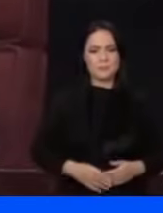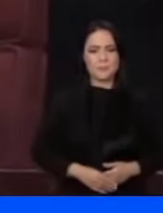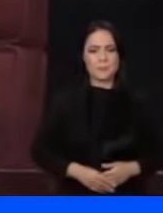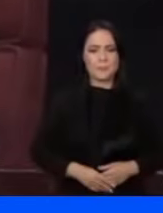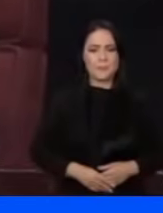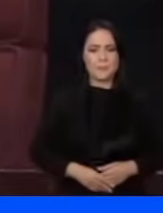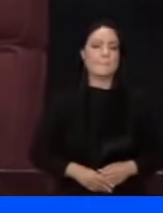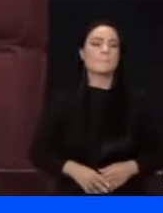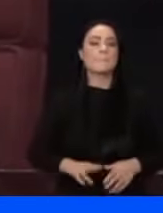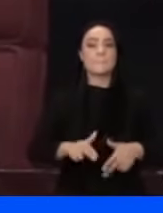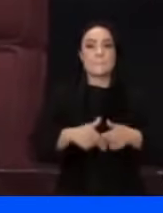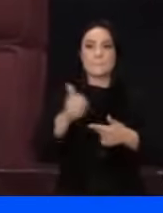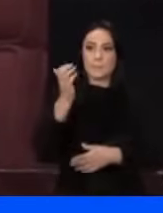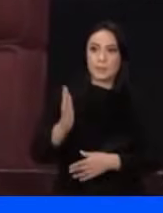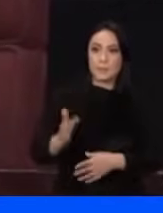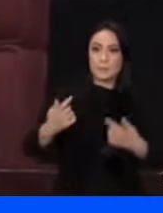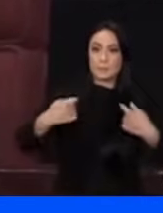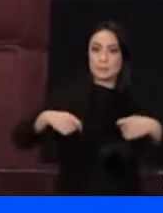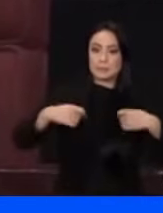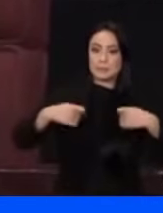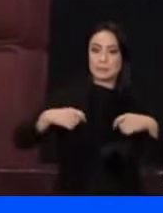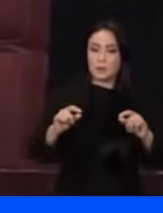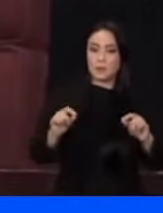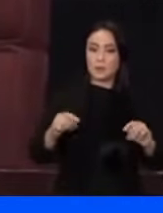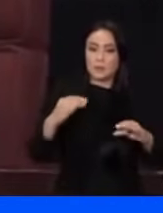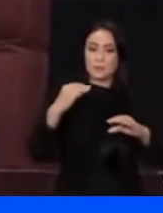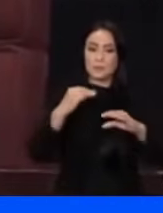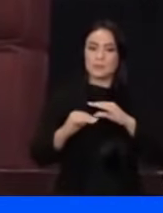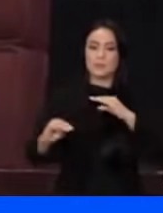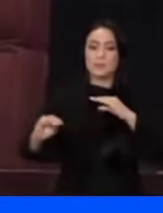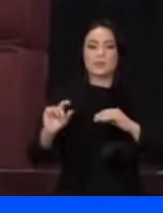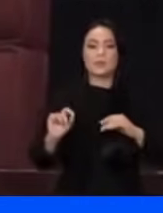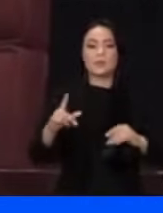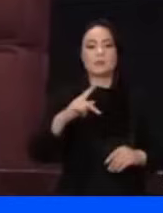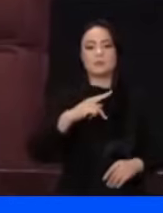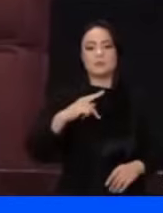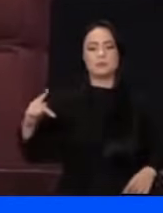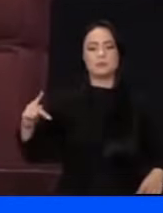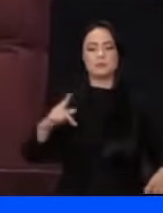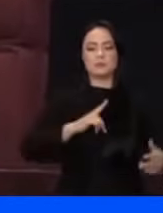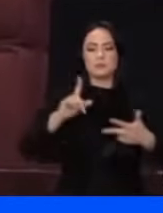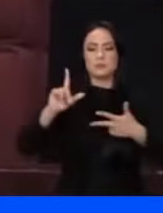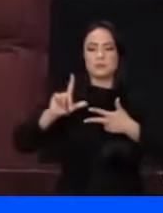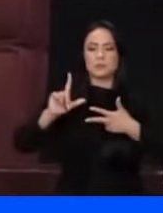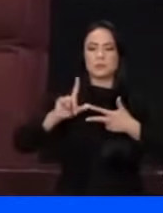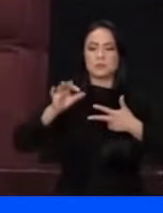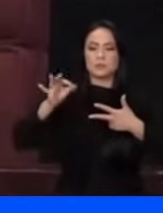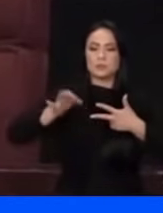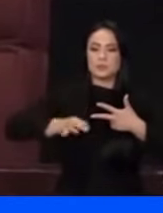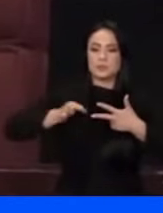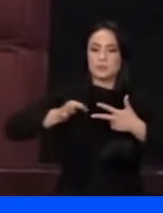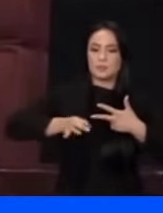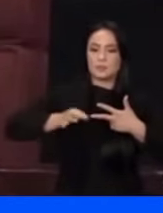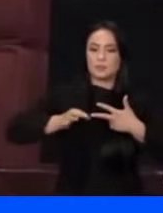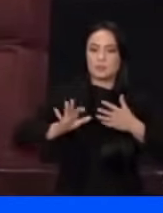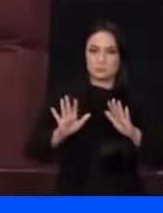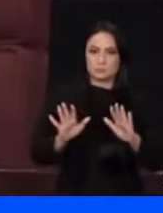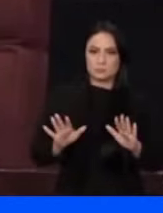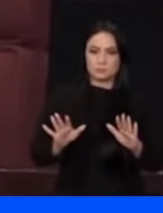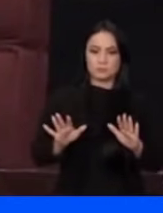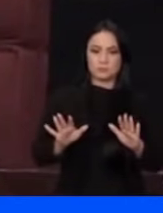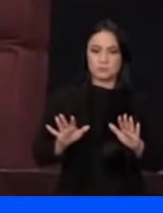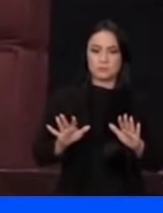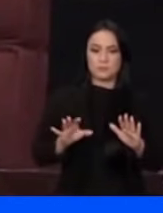O Exército Brasileiro deverá falar nas mensagens com os presidentes do Poder Legislativo e Judiciário, Estado,